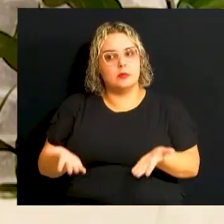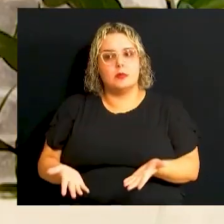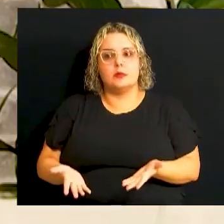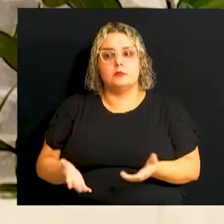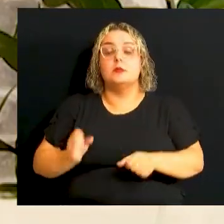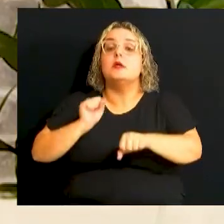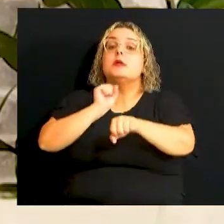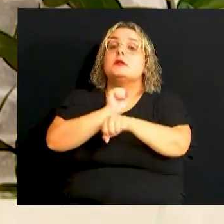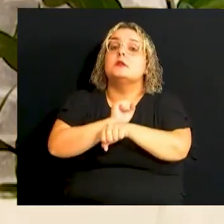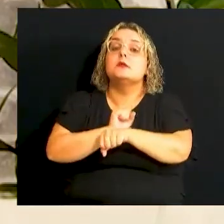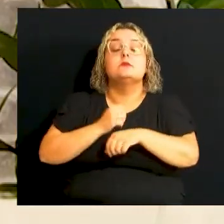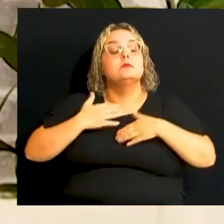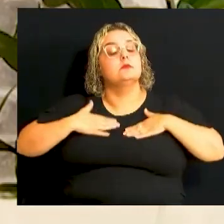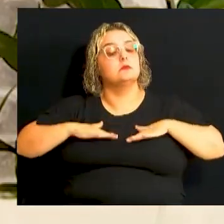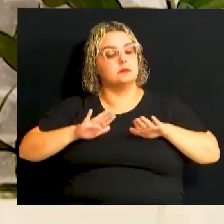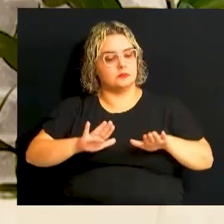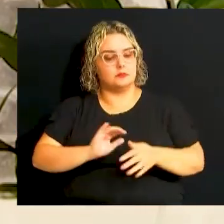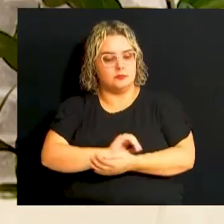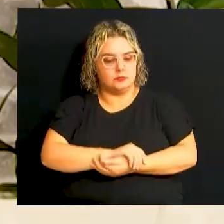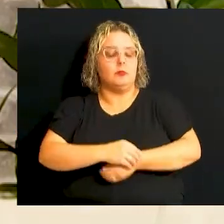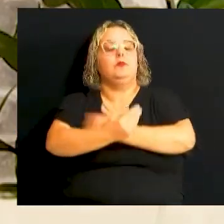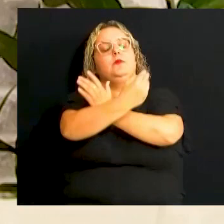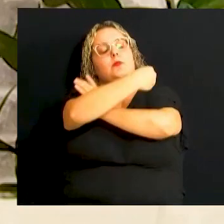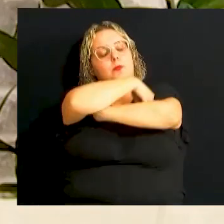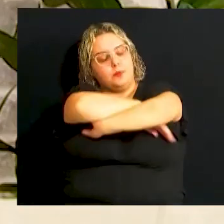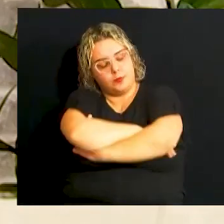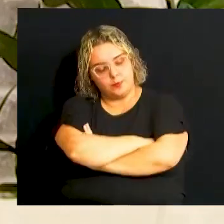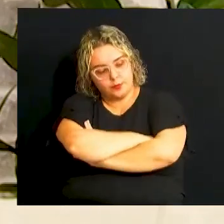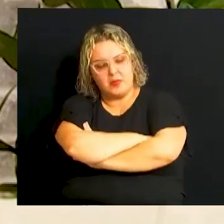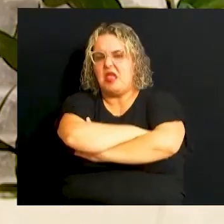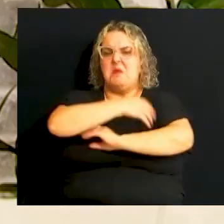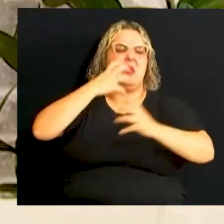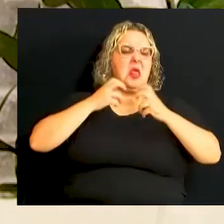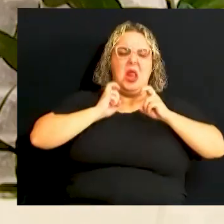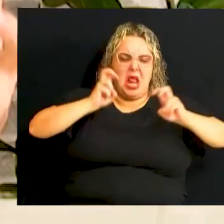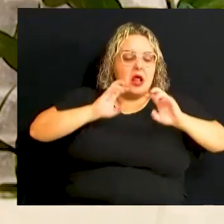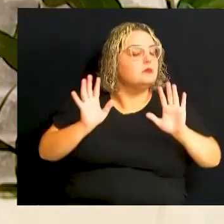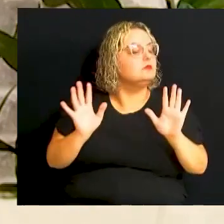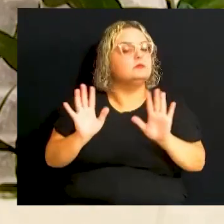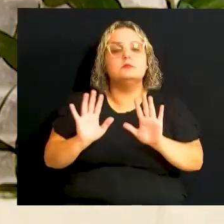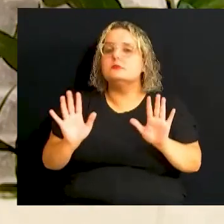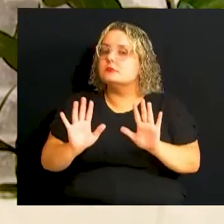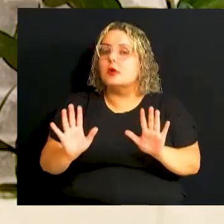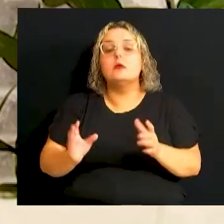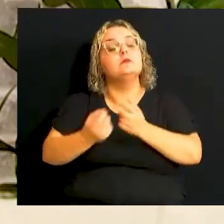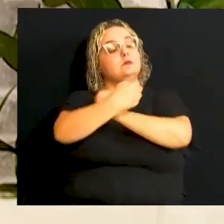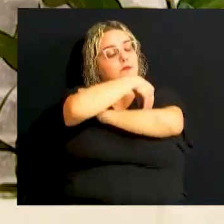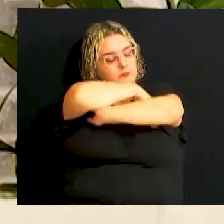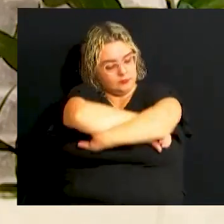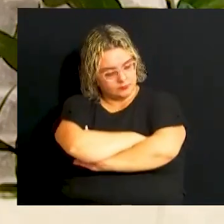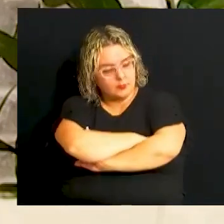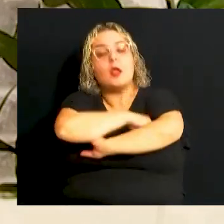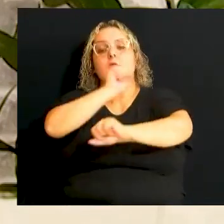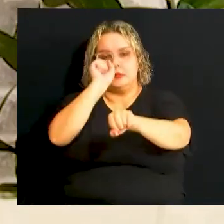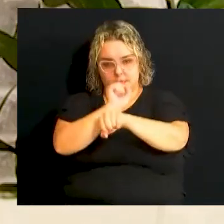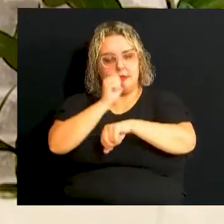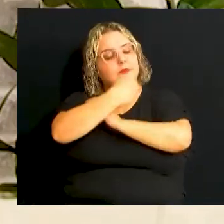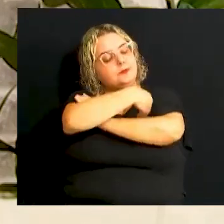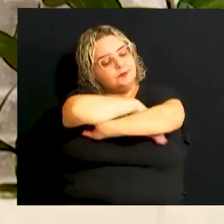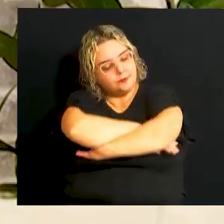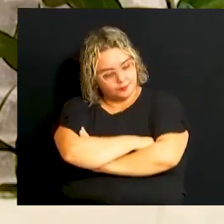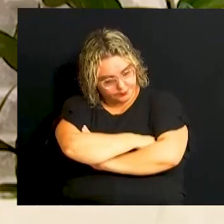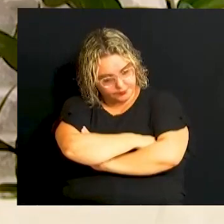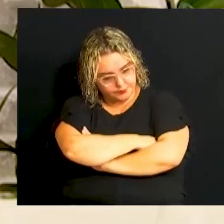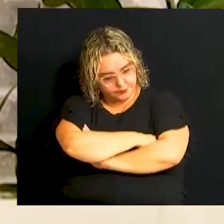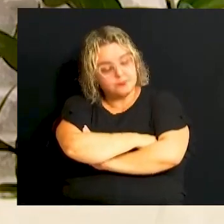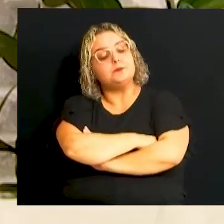primeiro momento. Esperar a criança se acalmar. Não adianta você brigar, você falar mais alto. É esperar a